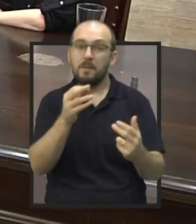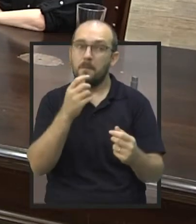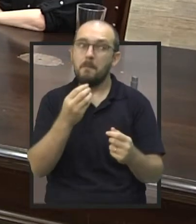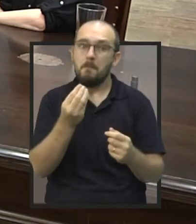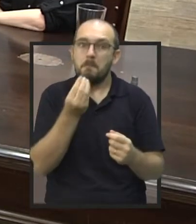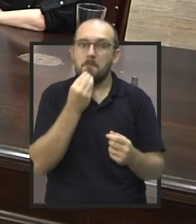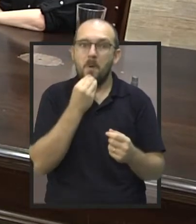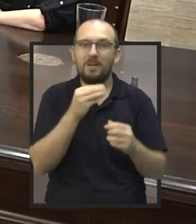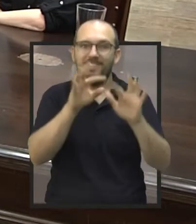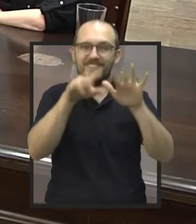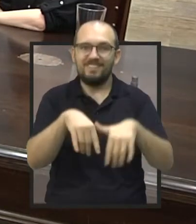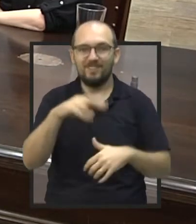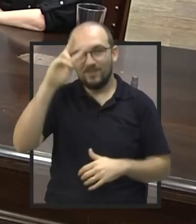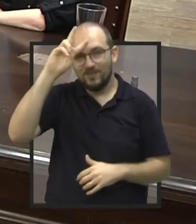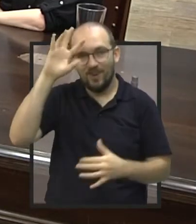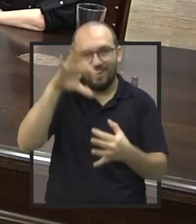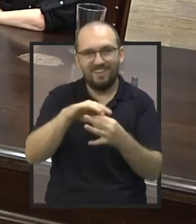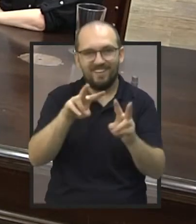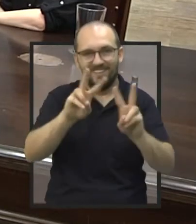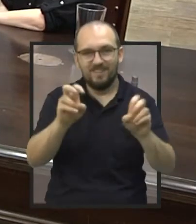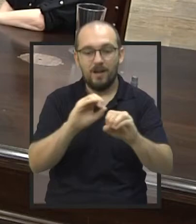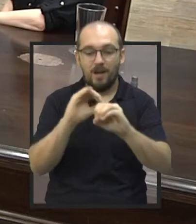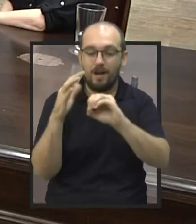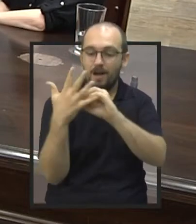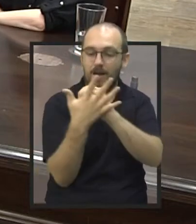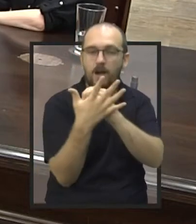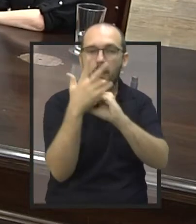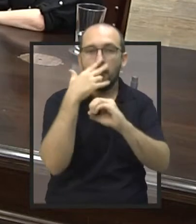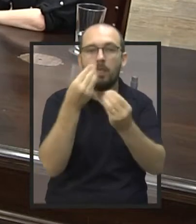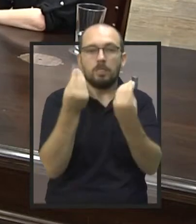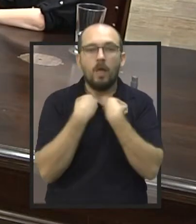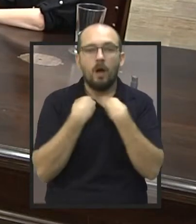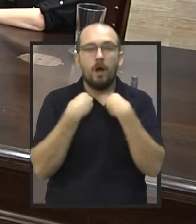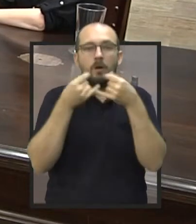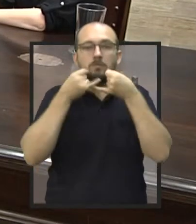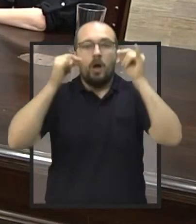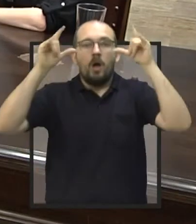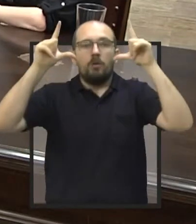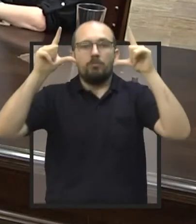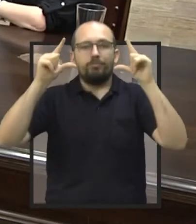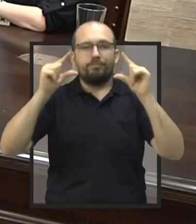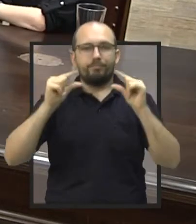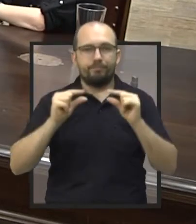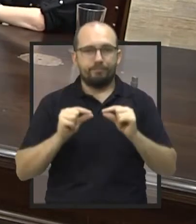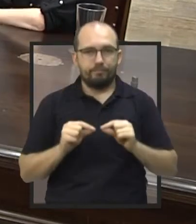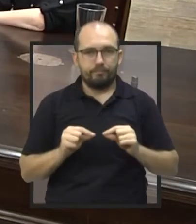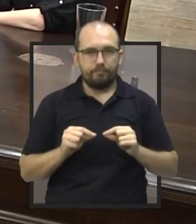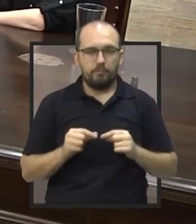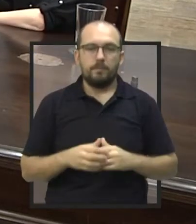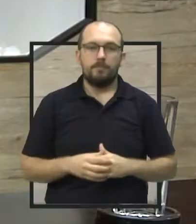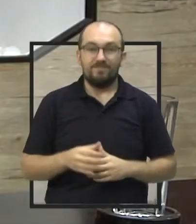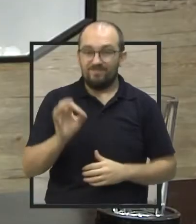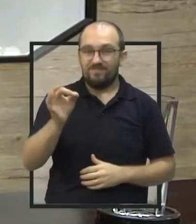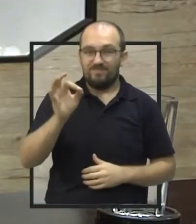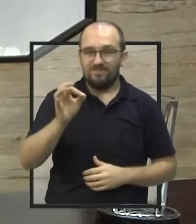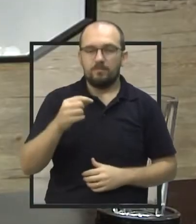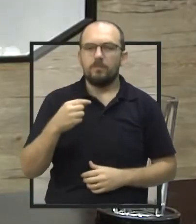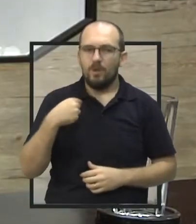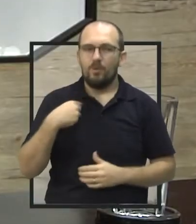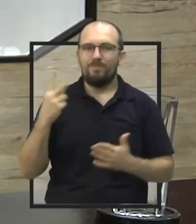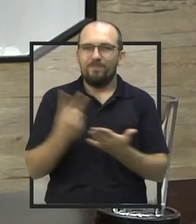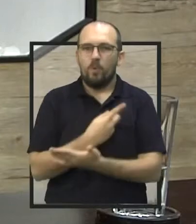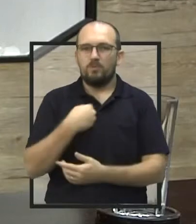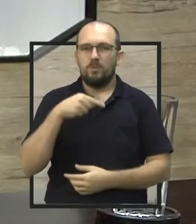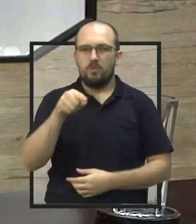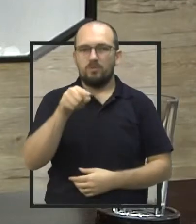vezes em redes sociais que a gente, né, lê algumas postagens, muita gente falando, nossa, eu não consigo mais produzir, eu não tenho mais